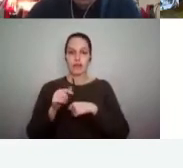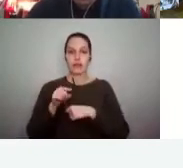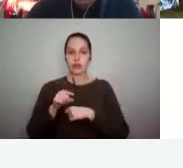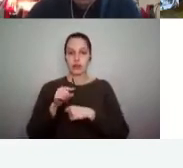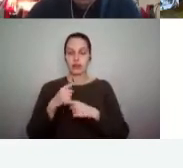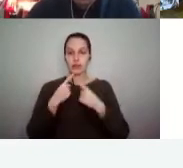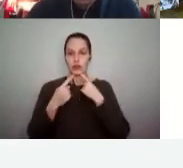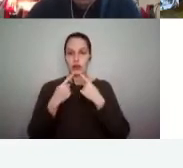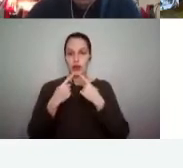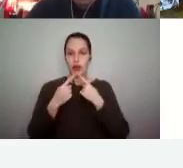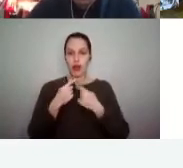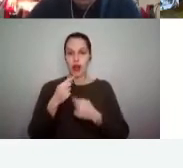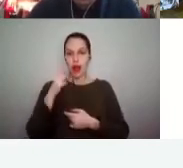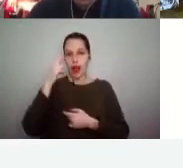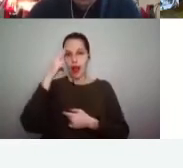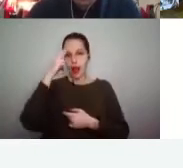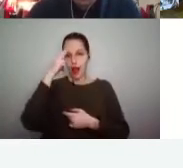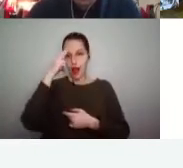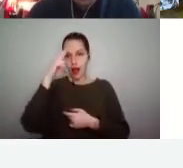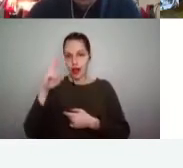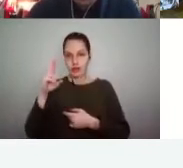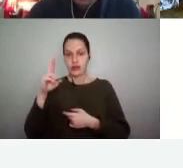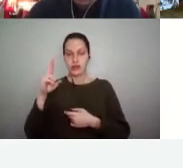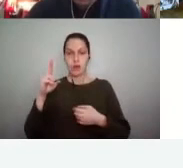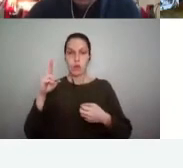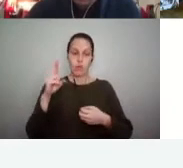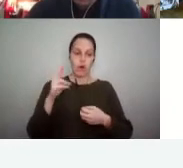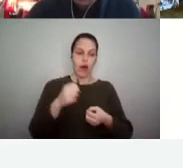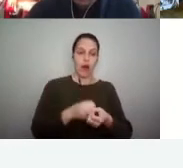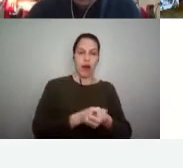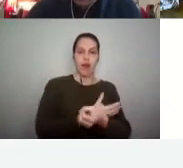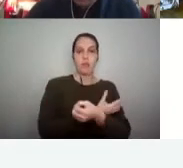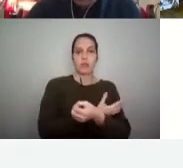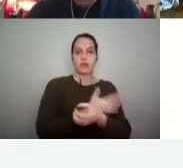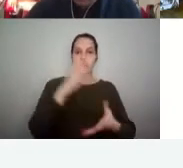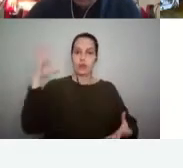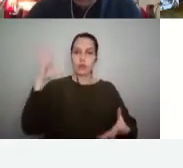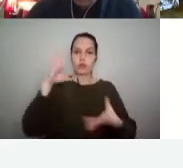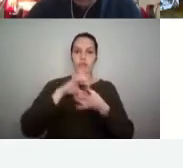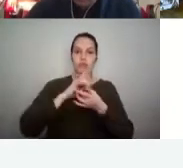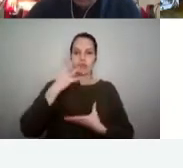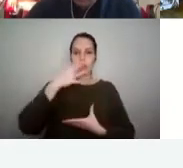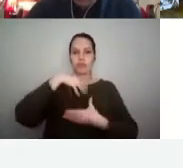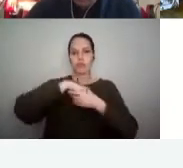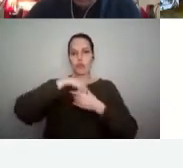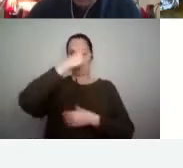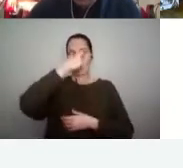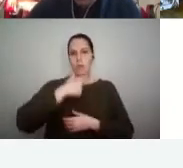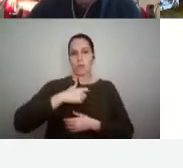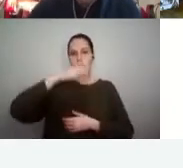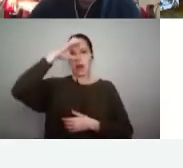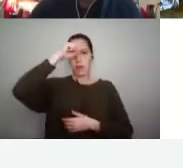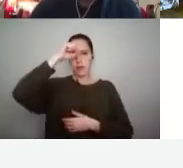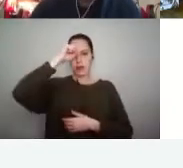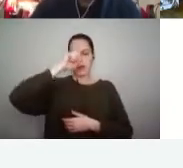emoção também são constituintes inseparáveis do homem que aprende, né? O homem não é só cérebro, né? Ele é emoção,